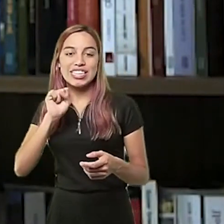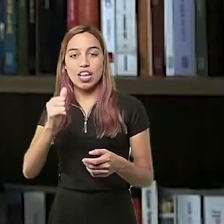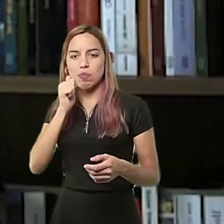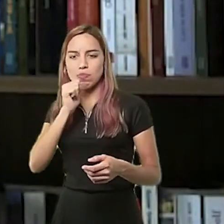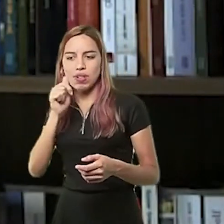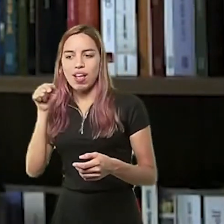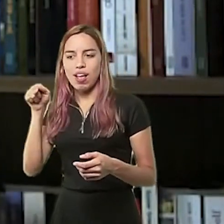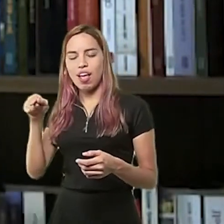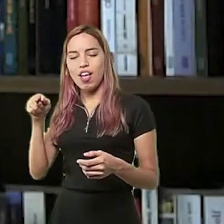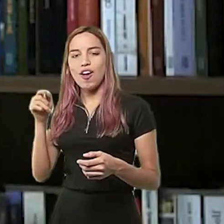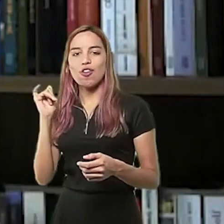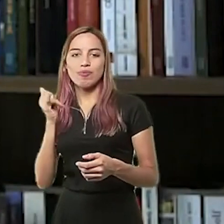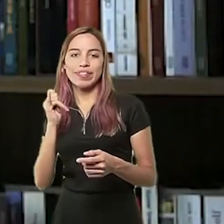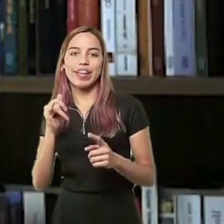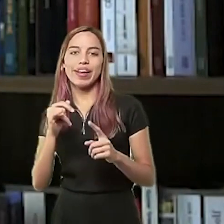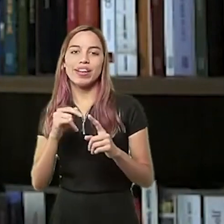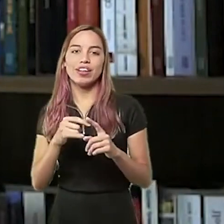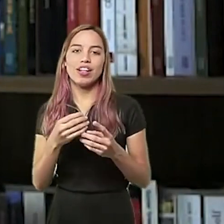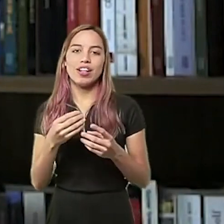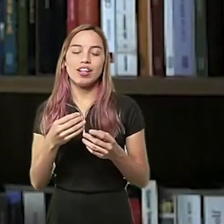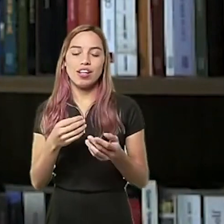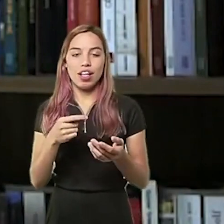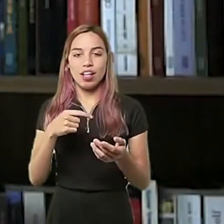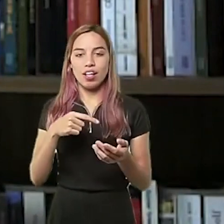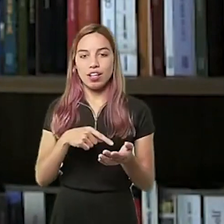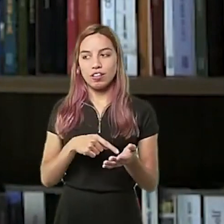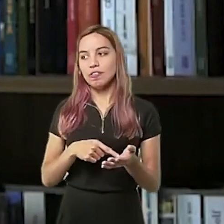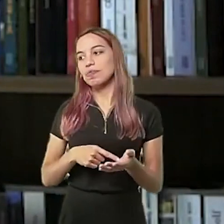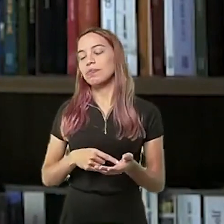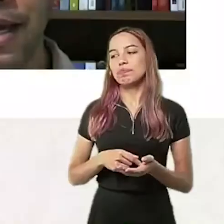O conto Manto da Apresentação, Josane,